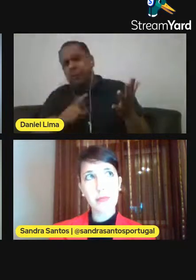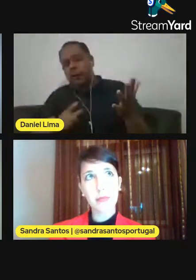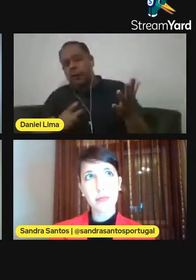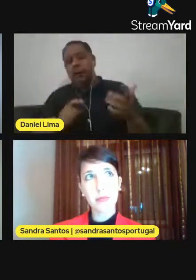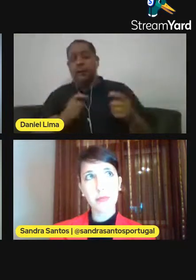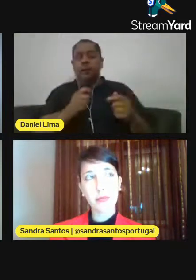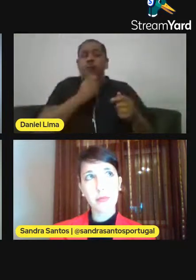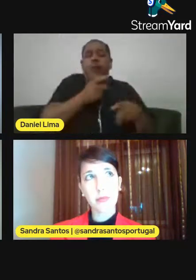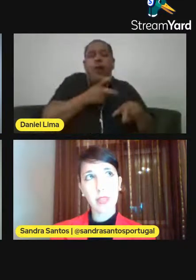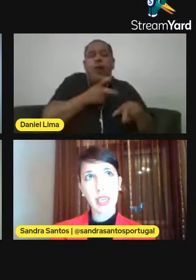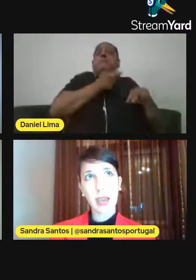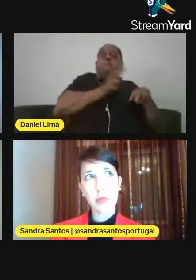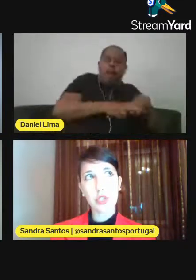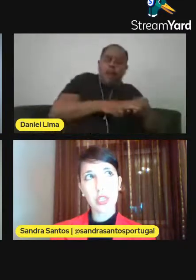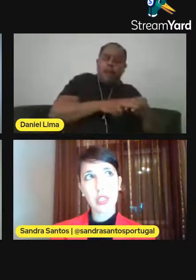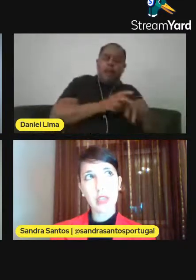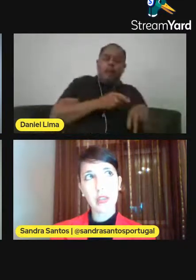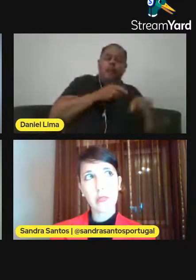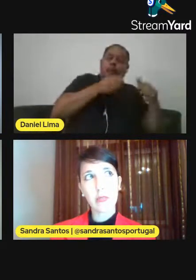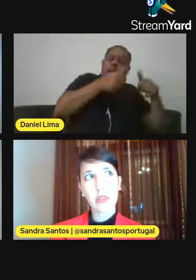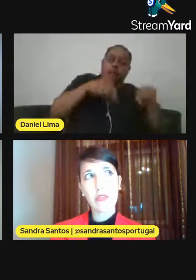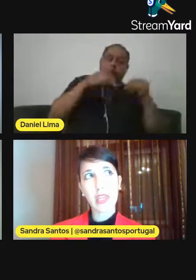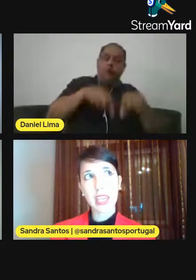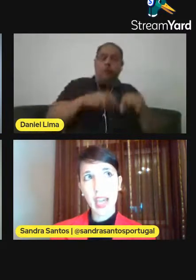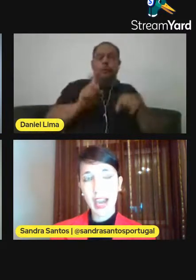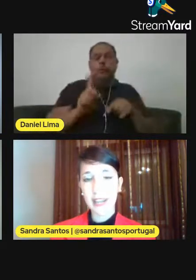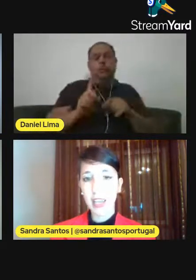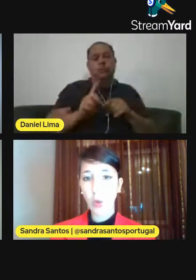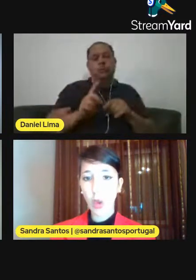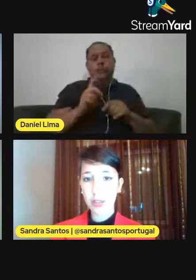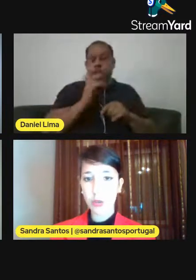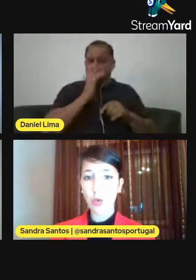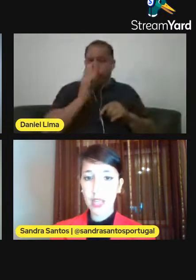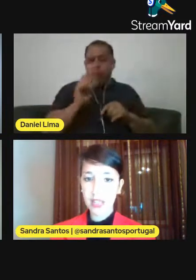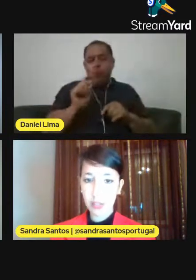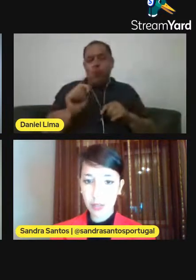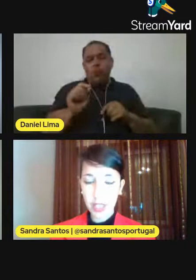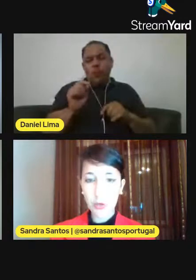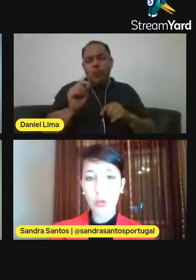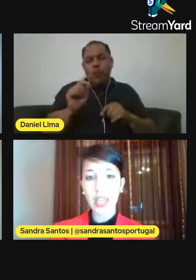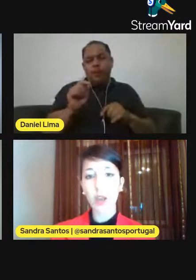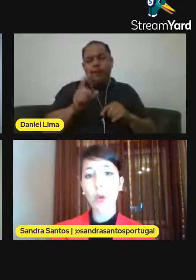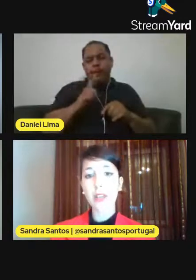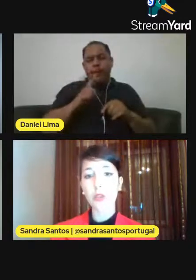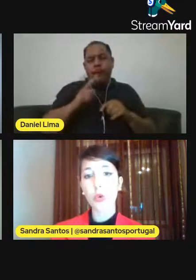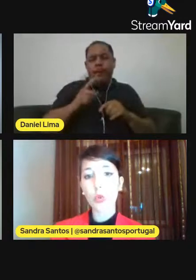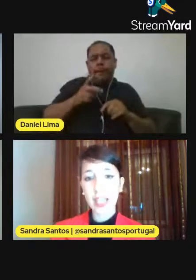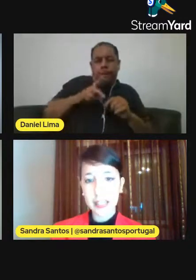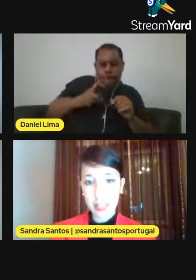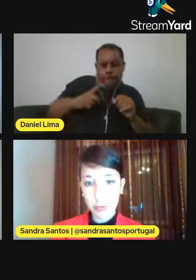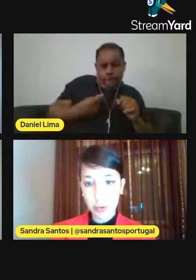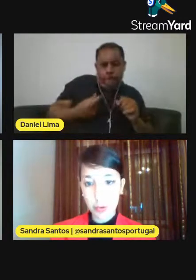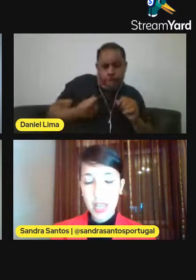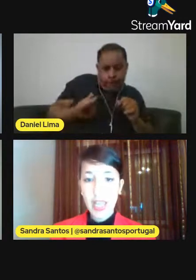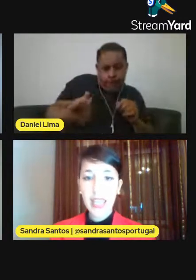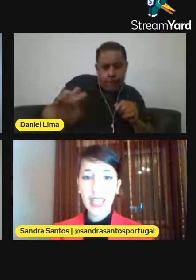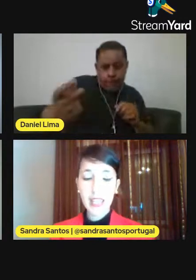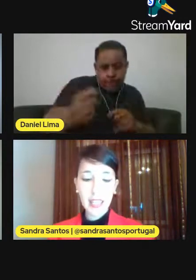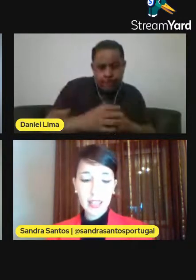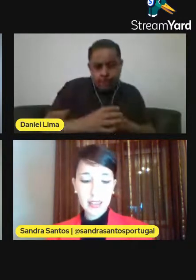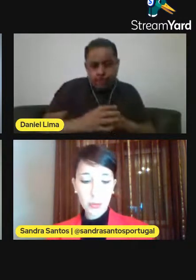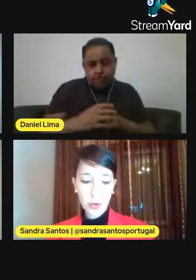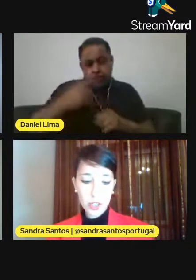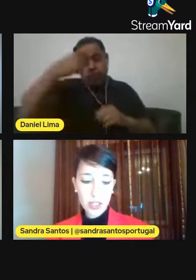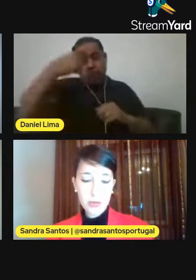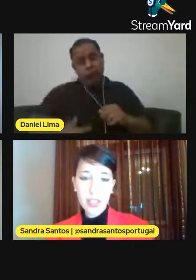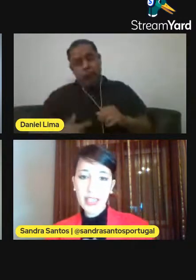para, digamos que, vingar enquanto indivíduo e enquanto coletivo.